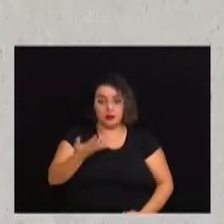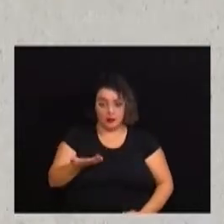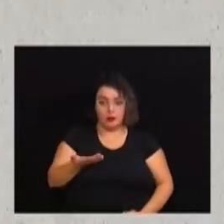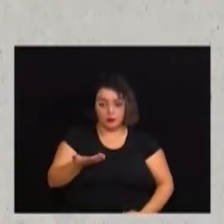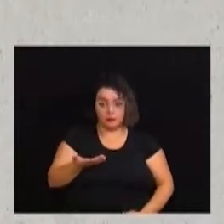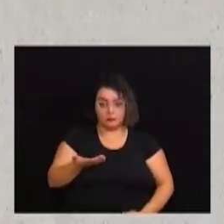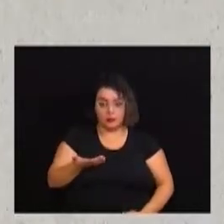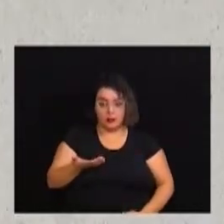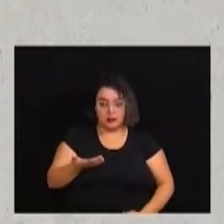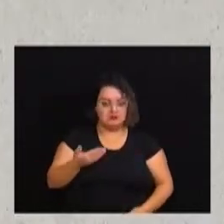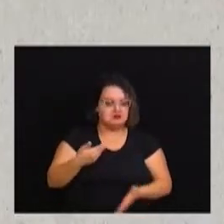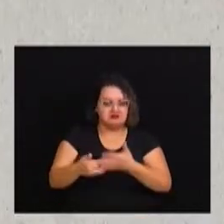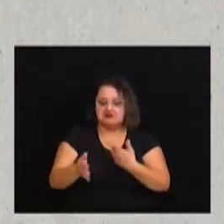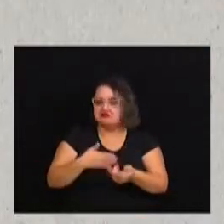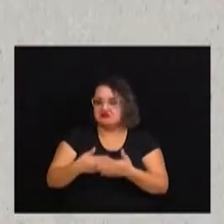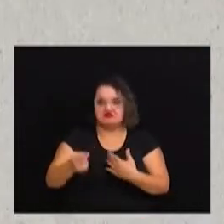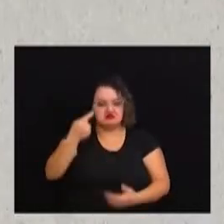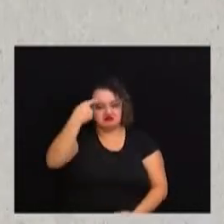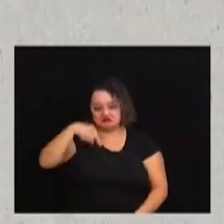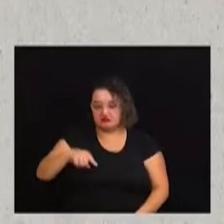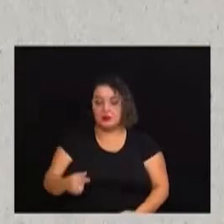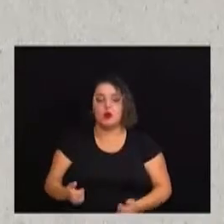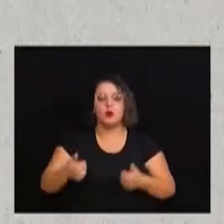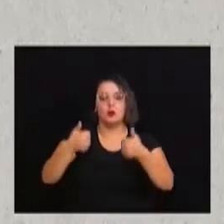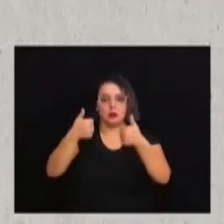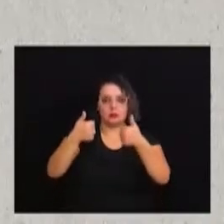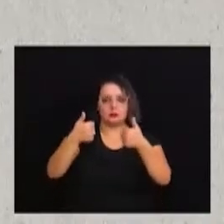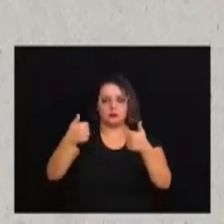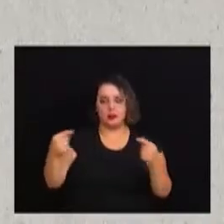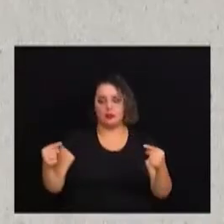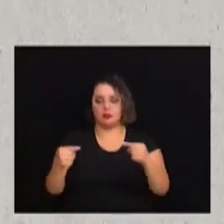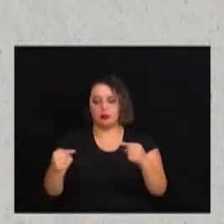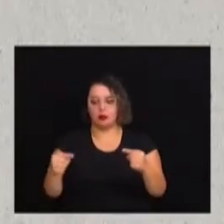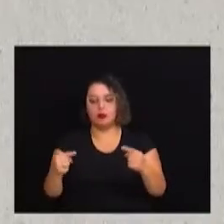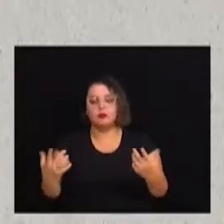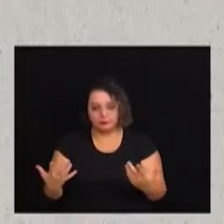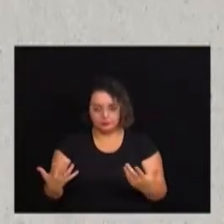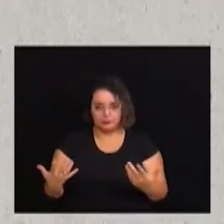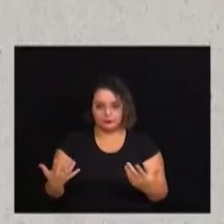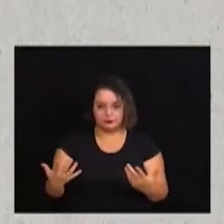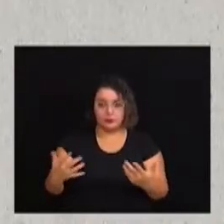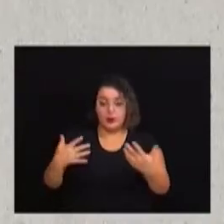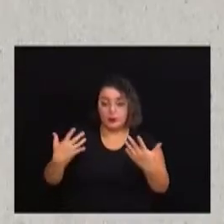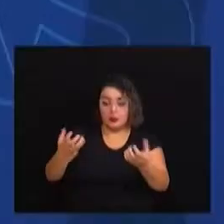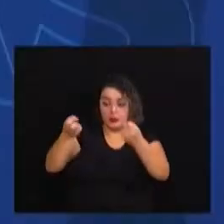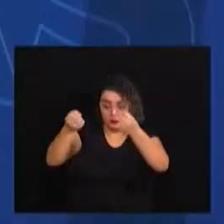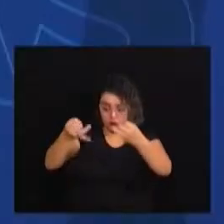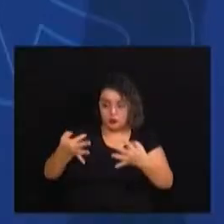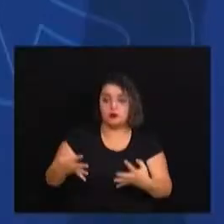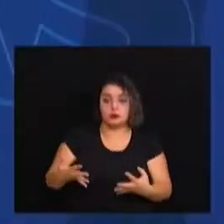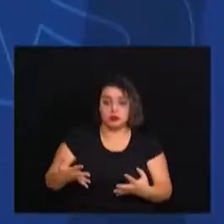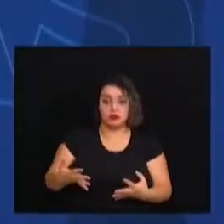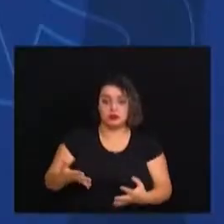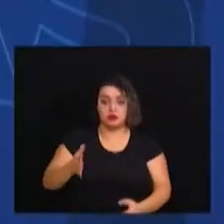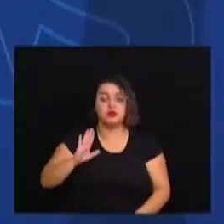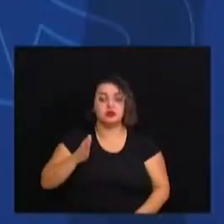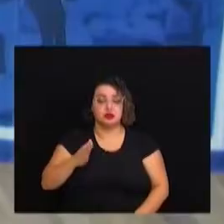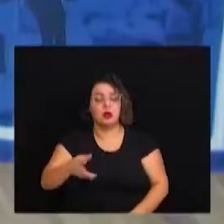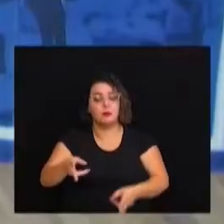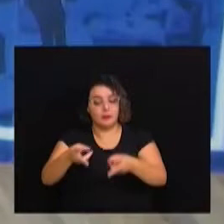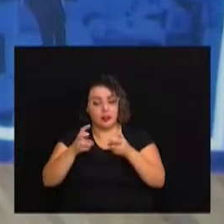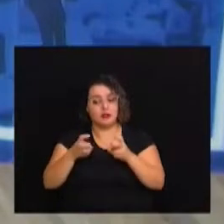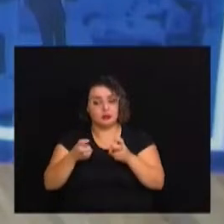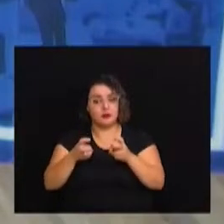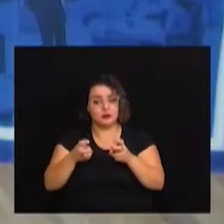que não importa qual é o perfil, tem pontos positivos e tem pontos negativos. Pela sua explicação aí, já deu realmente